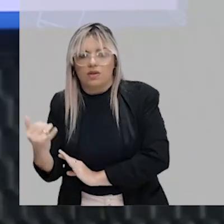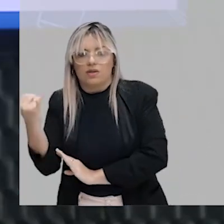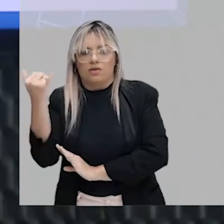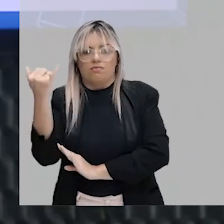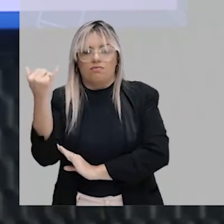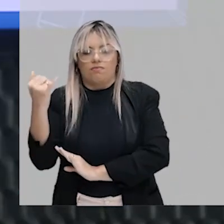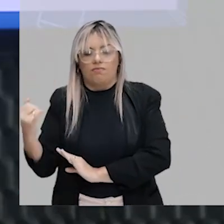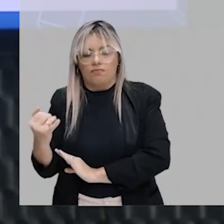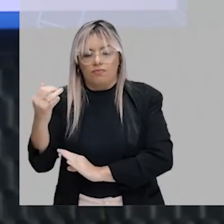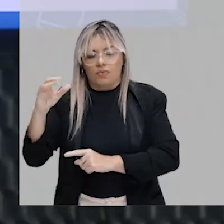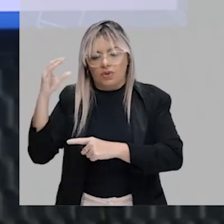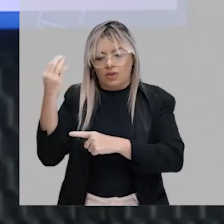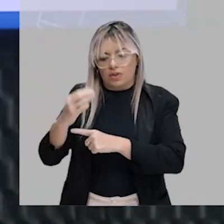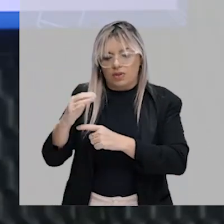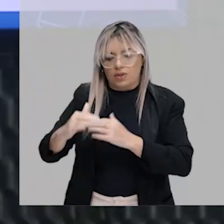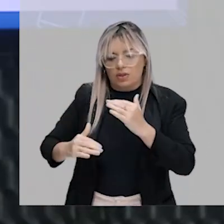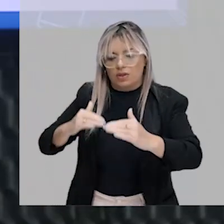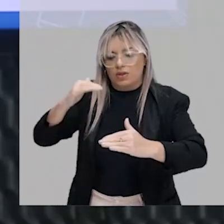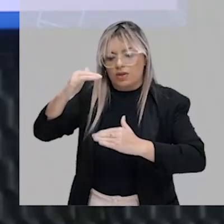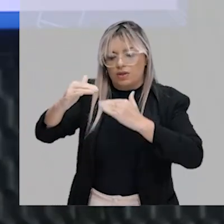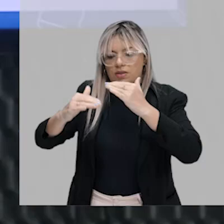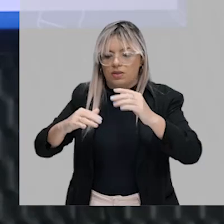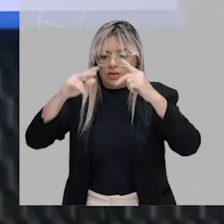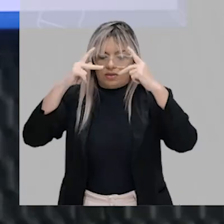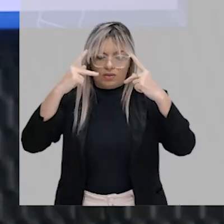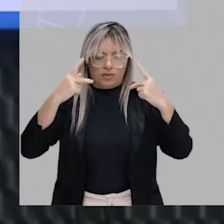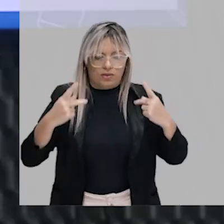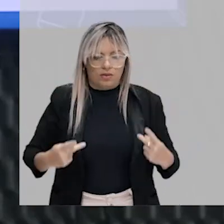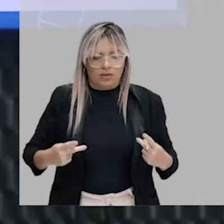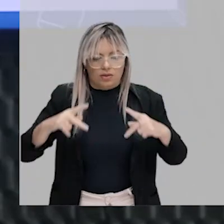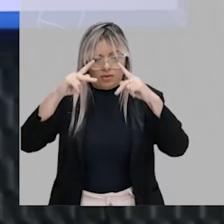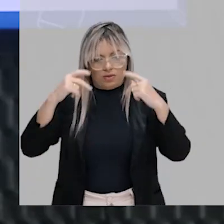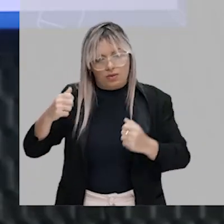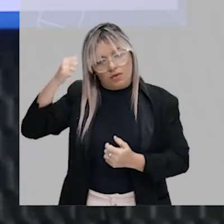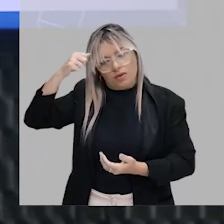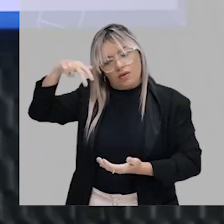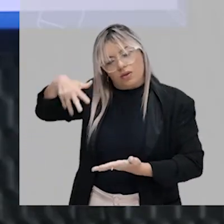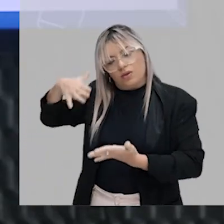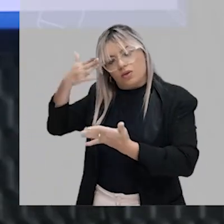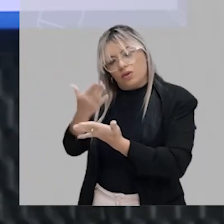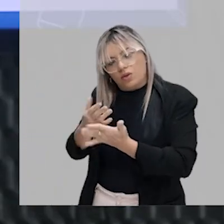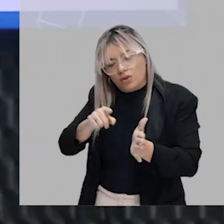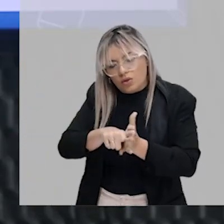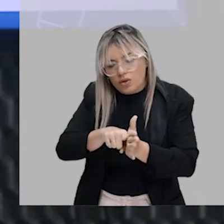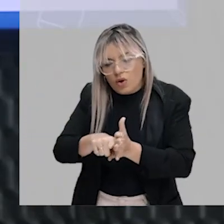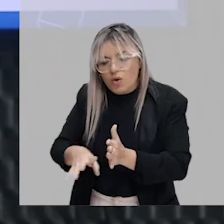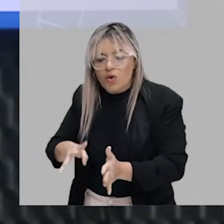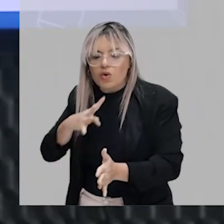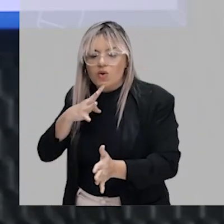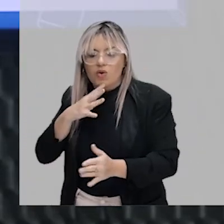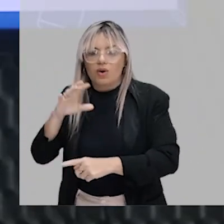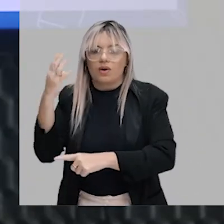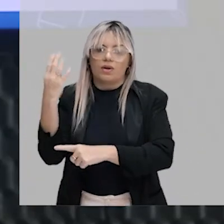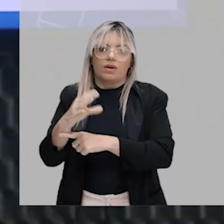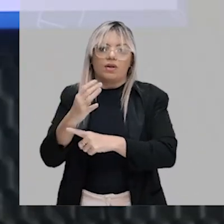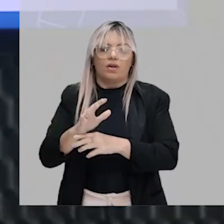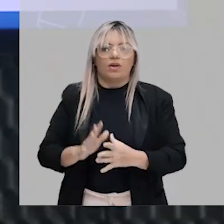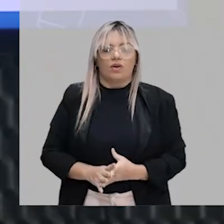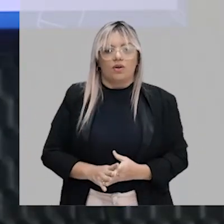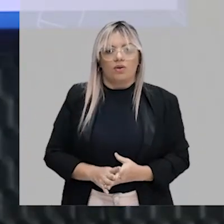ciência, pois o progresso da humanidade estaria, segundo Comte, no conhecimento científico. E com isso a gente